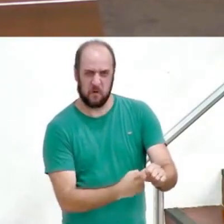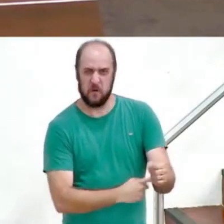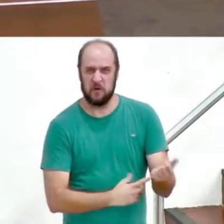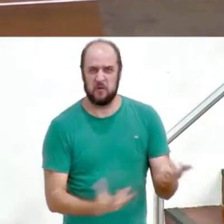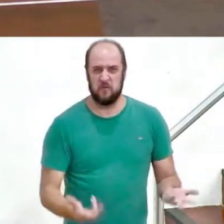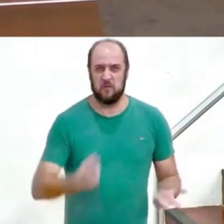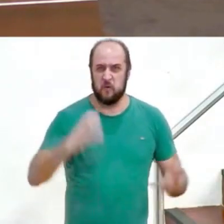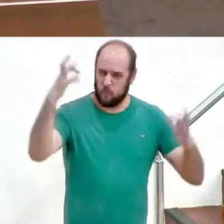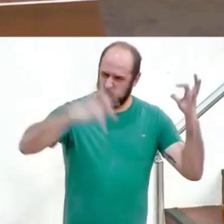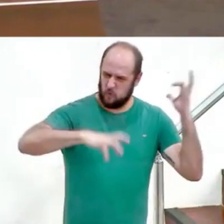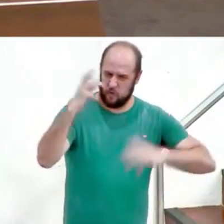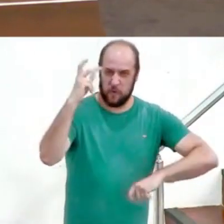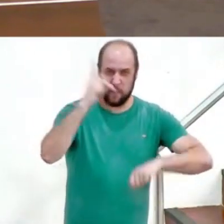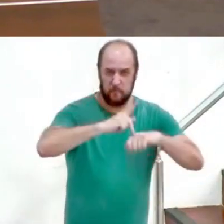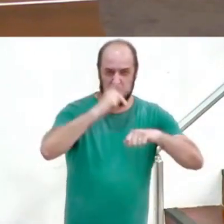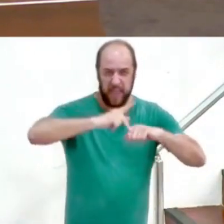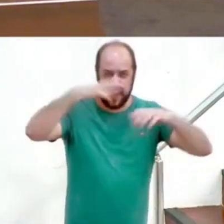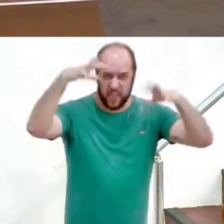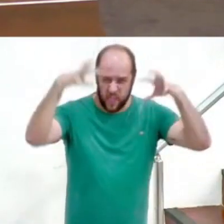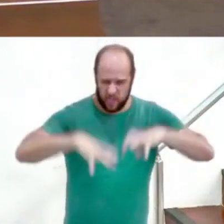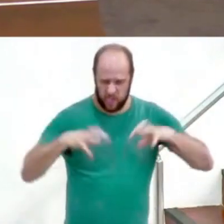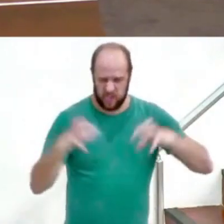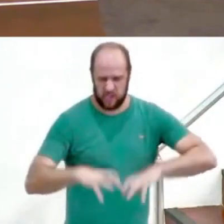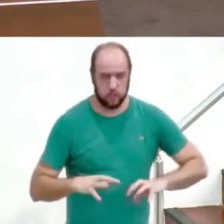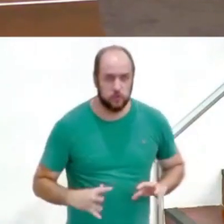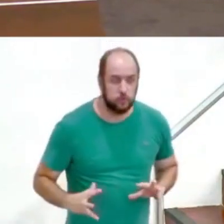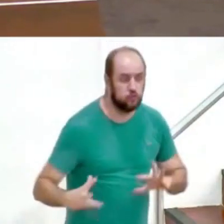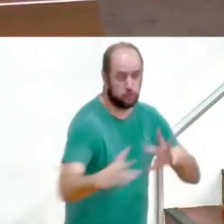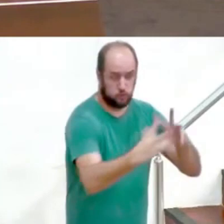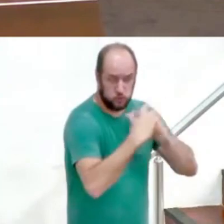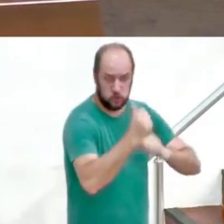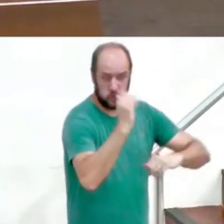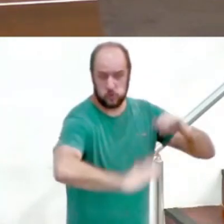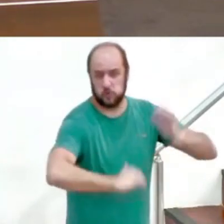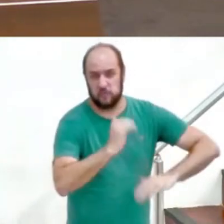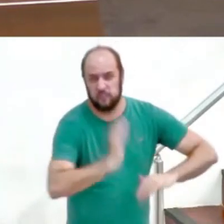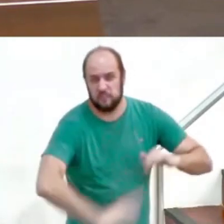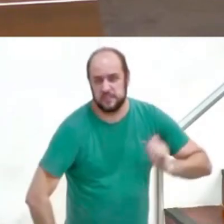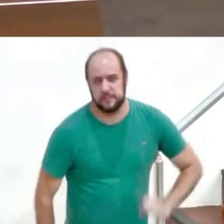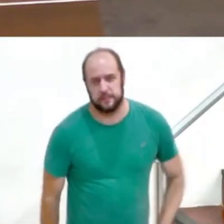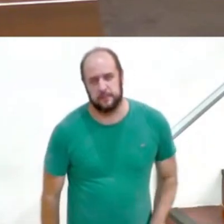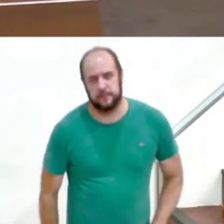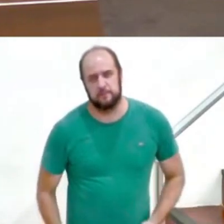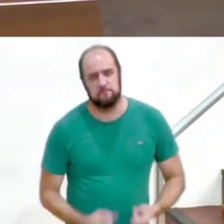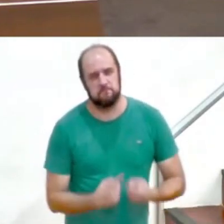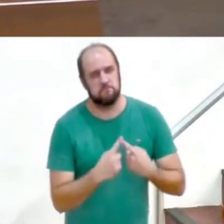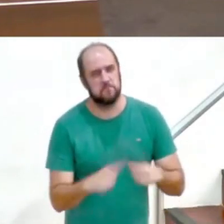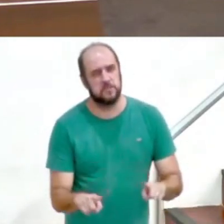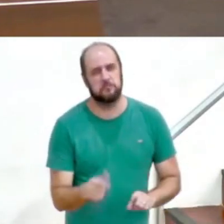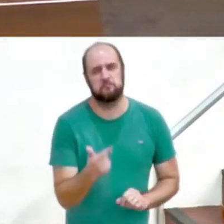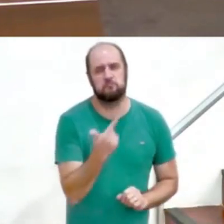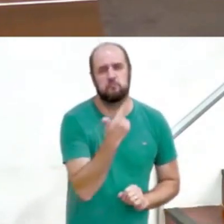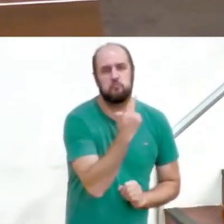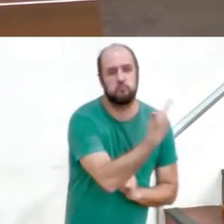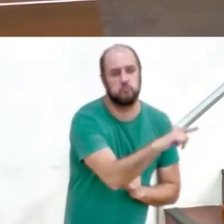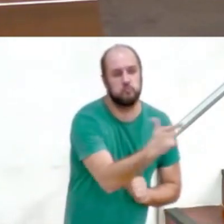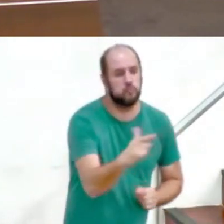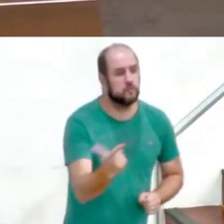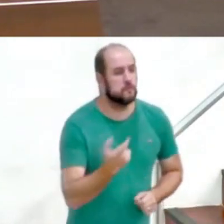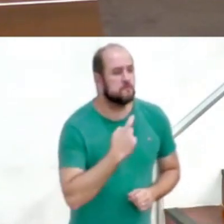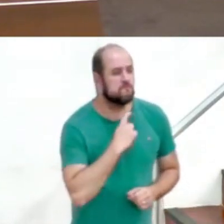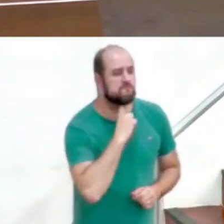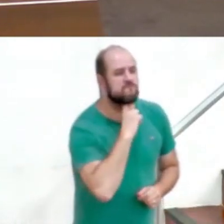com granizo em tudo o que vocês fizeram. Mas não houve entre